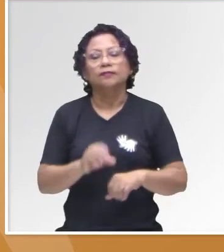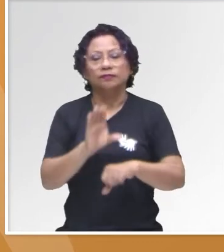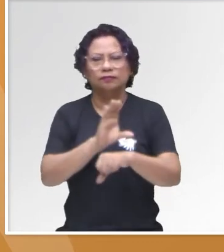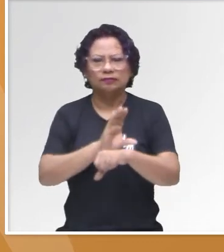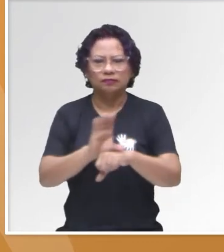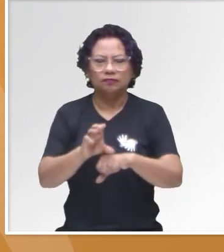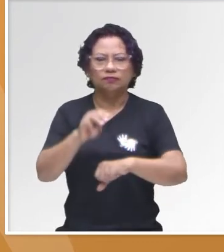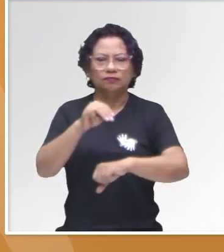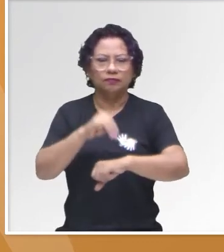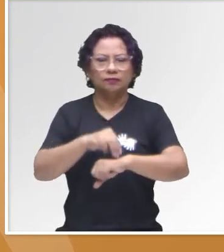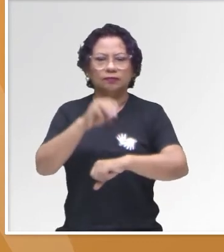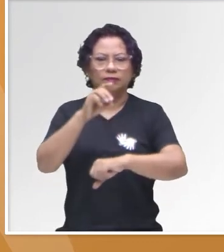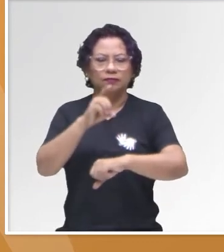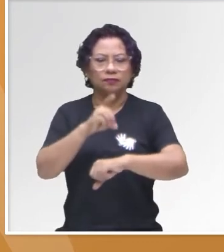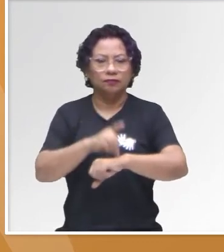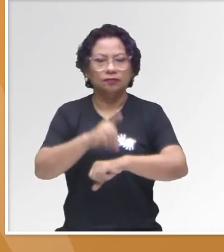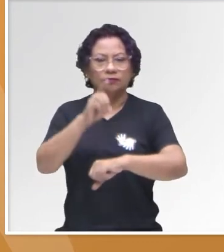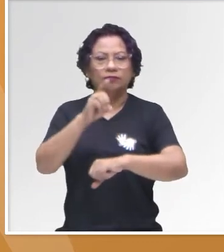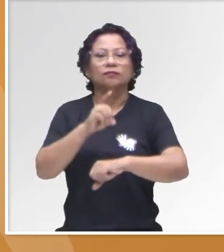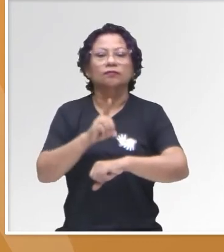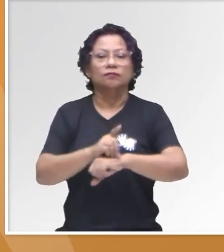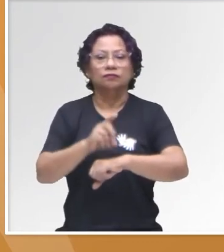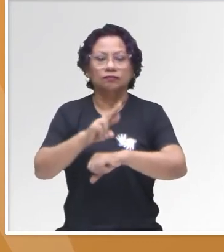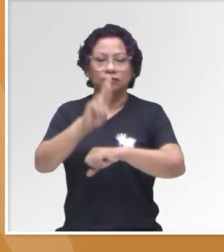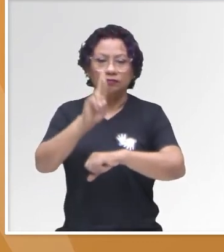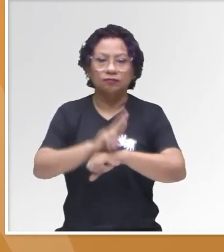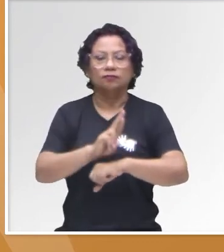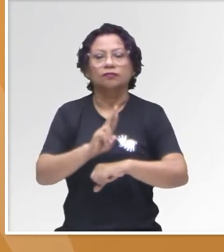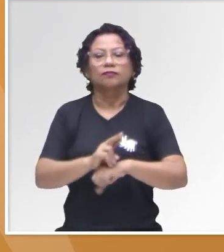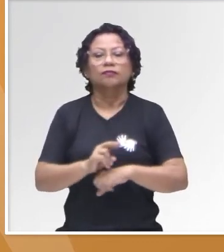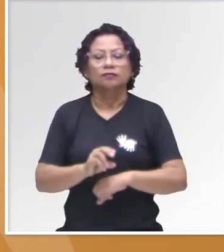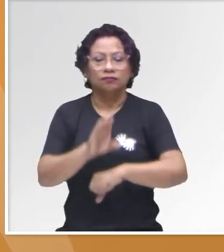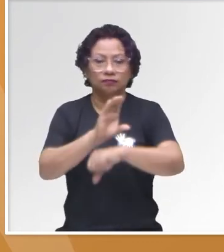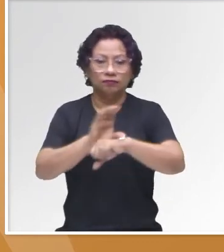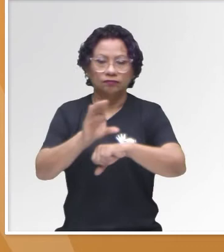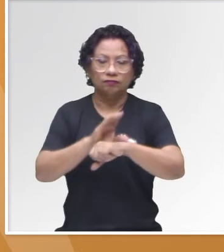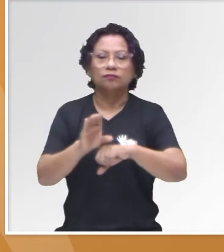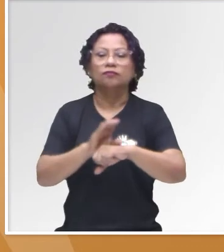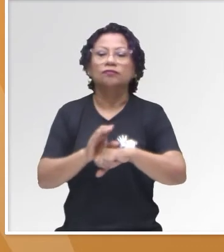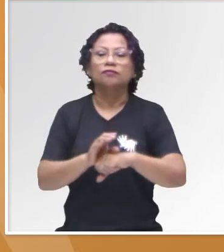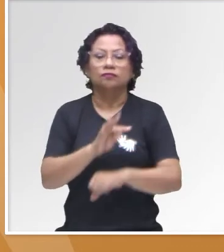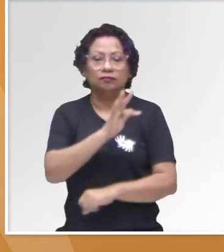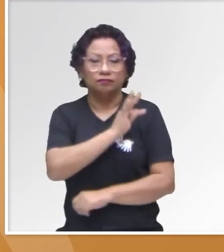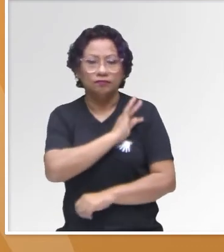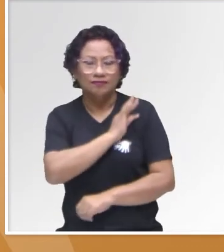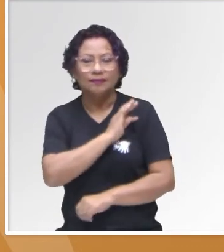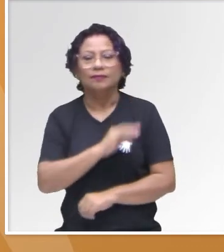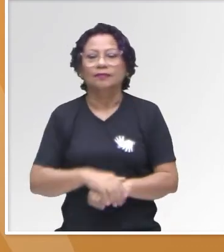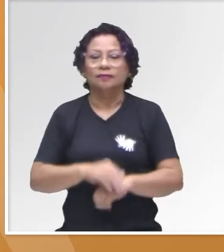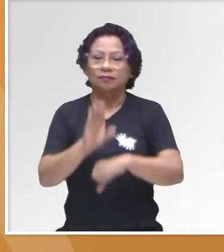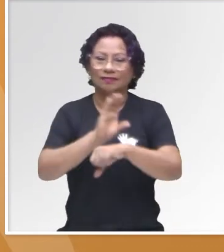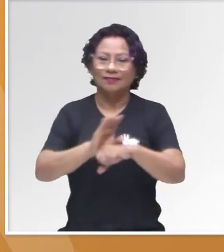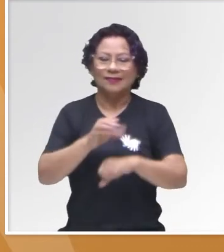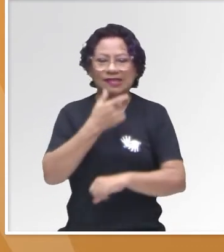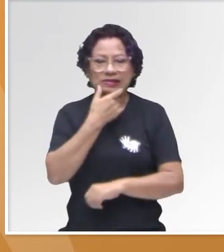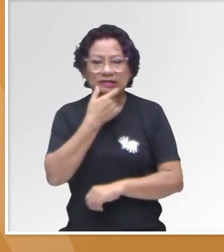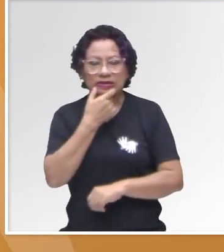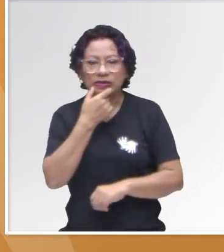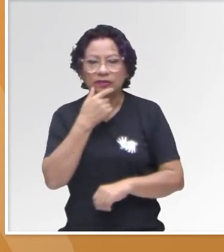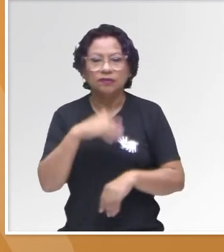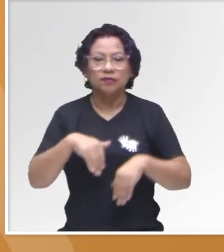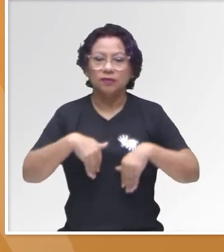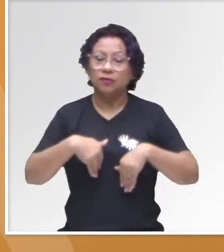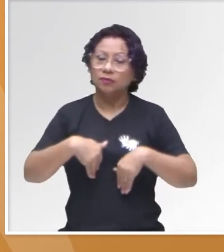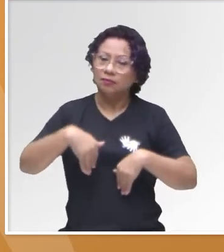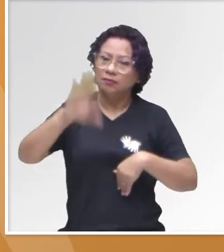mestrado, pós-doutorado, cursos técnicos, cursos de inglês. Então, quanto maior o acesso da população